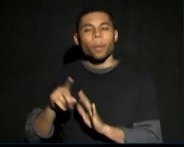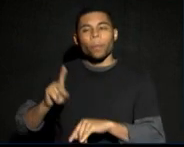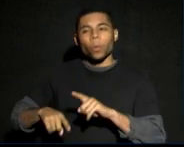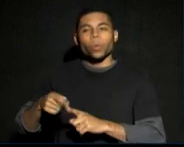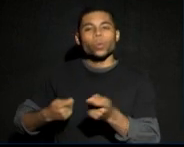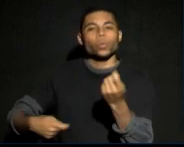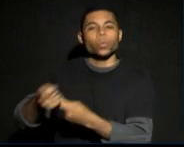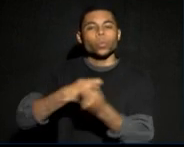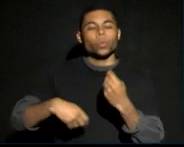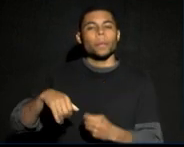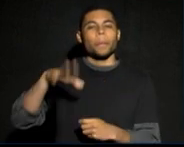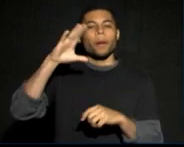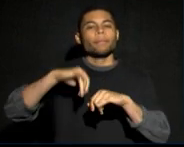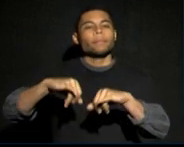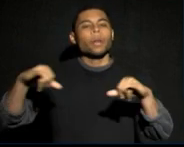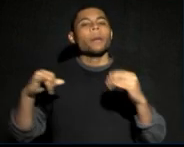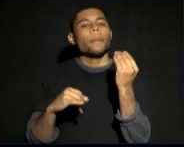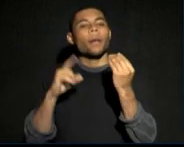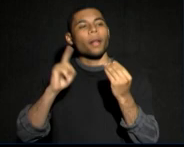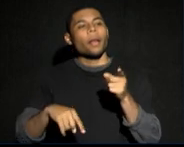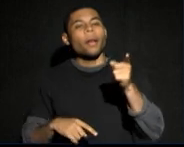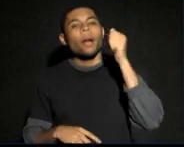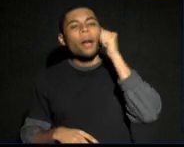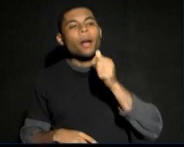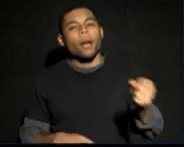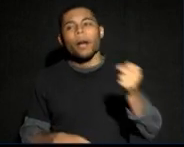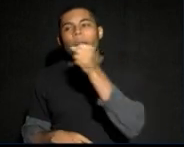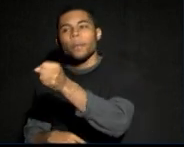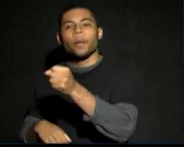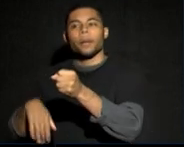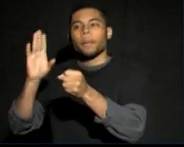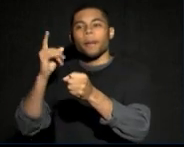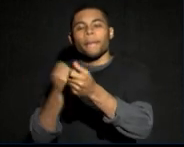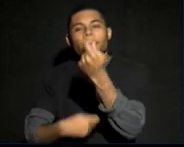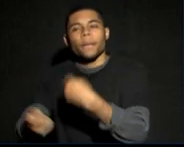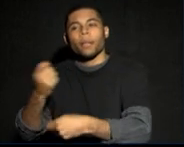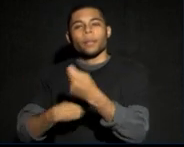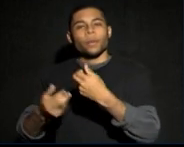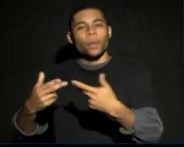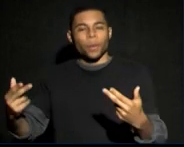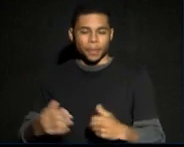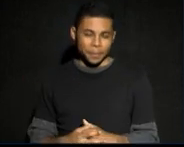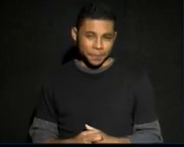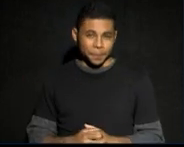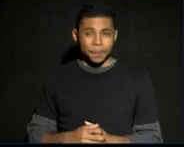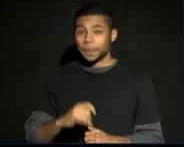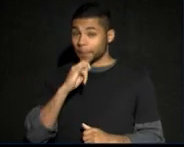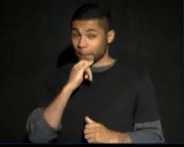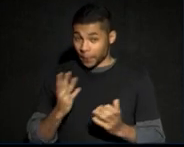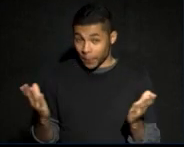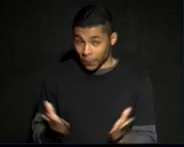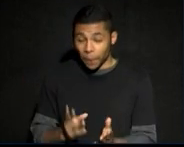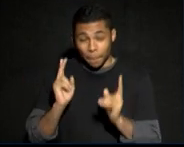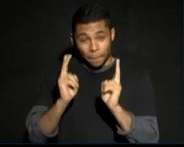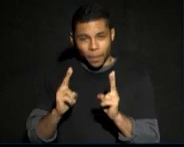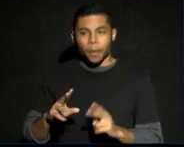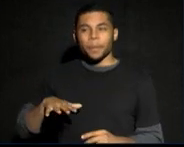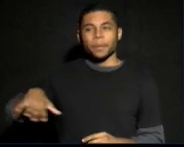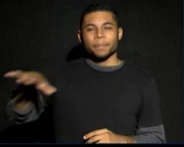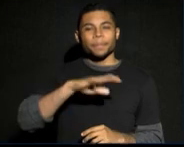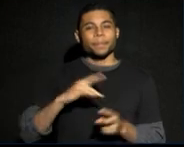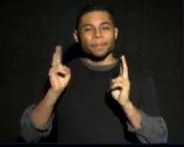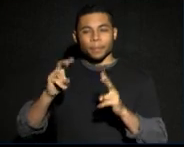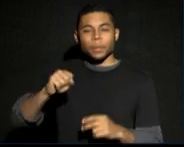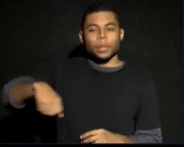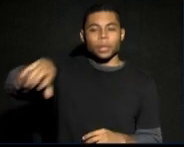mesmo mercadológica que é levar as mulheres para o shopping financeiro Então hoje a linguagem do setor